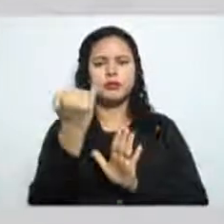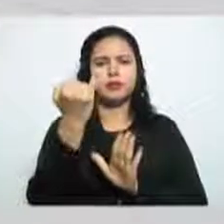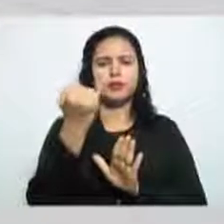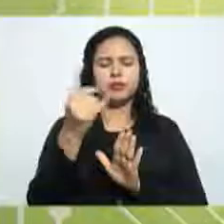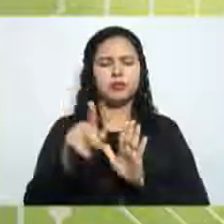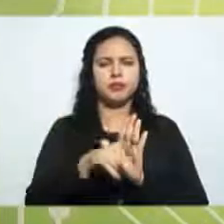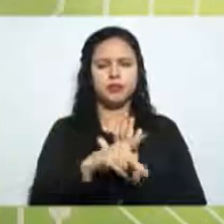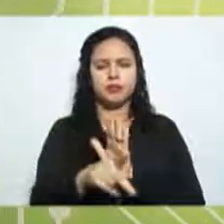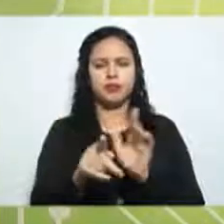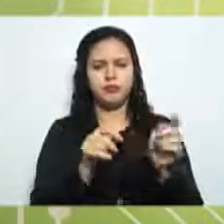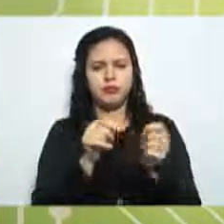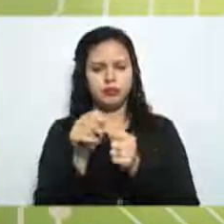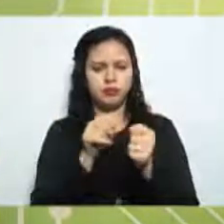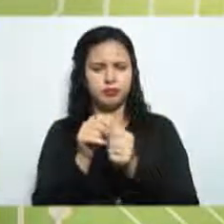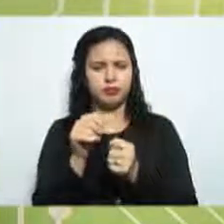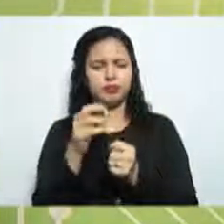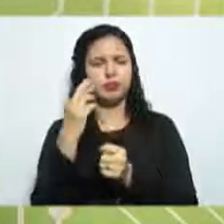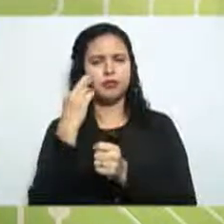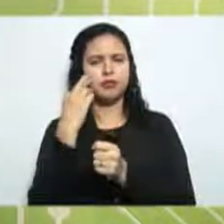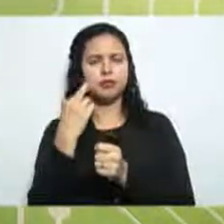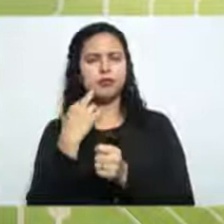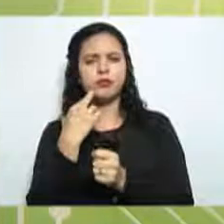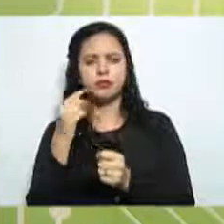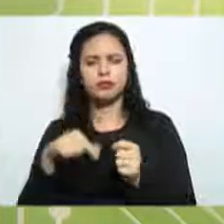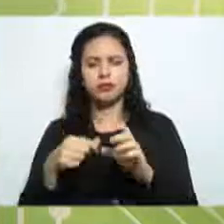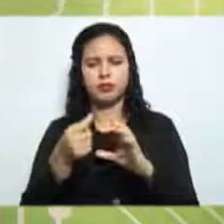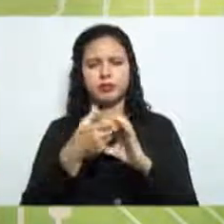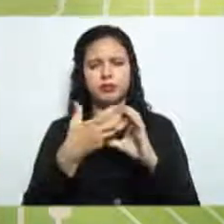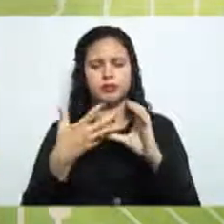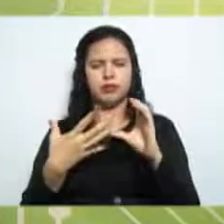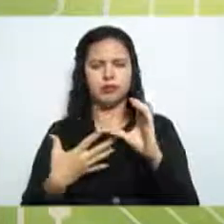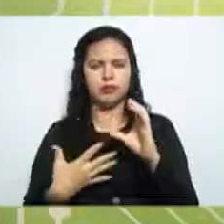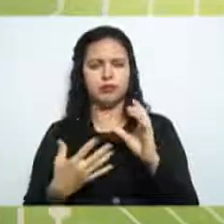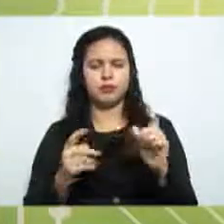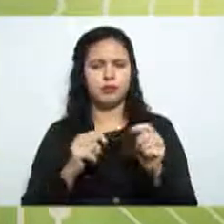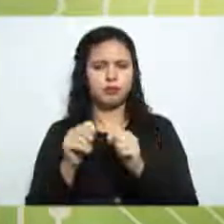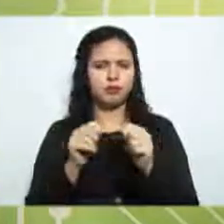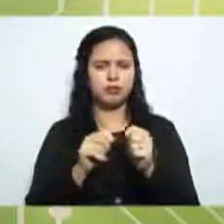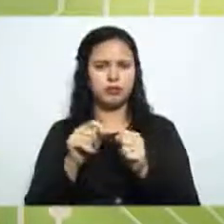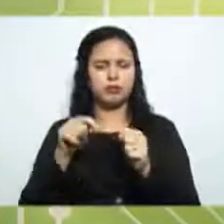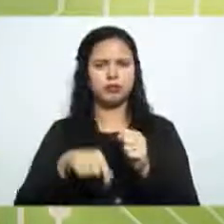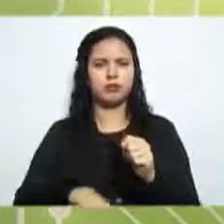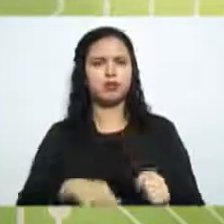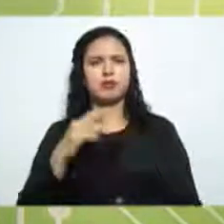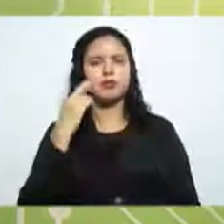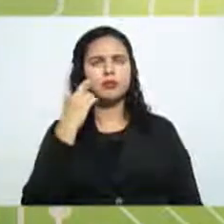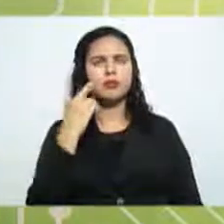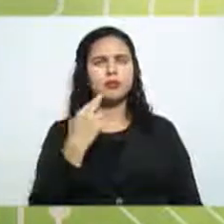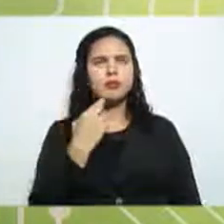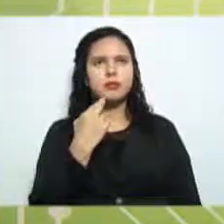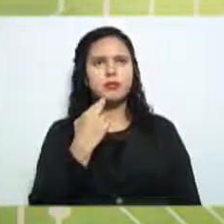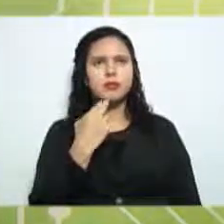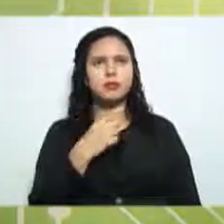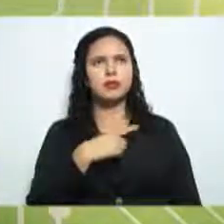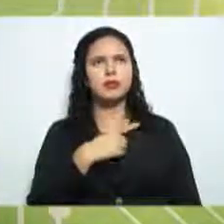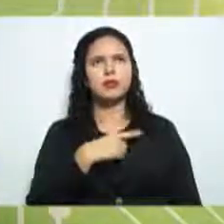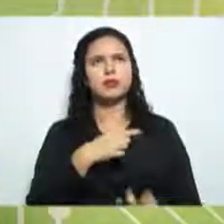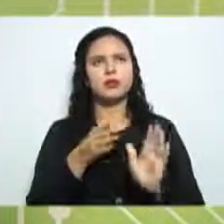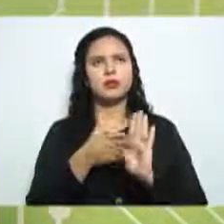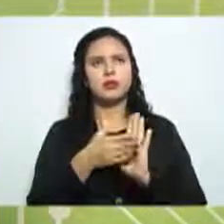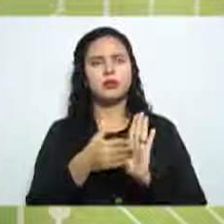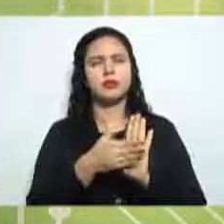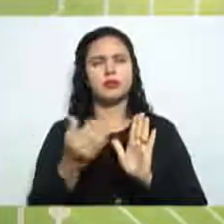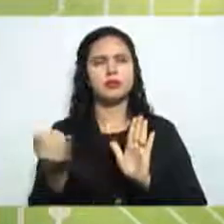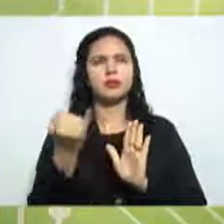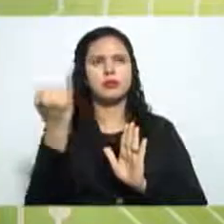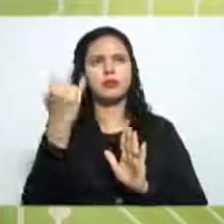para a economia do estado de Rondônia. Ela é uma característica da economia regional do estado de Rondônia e tem um papel muito importante para o